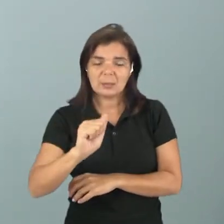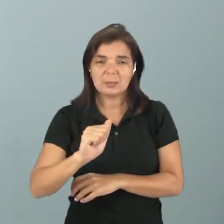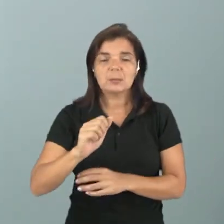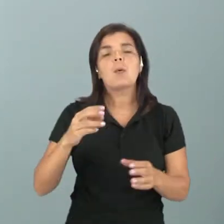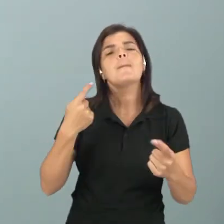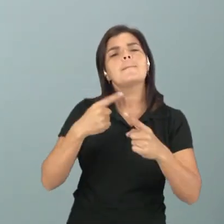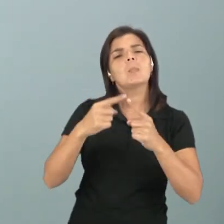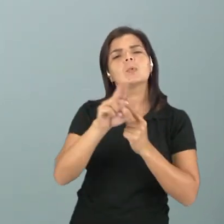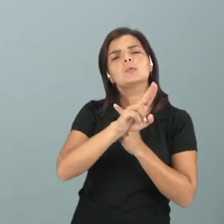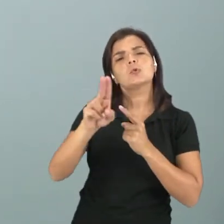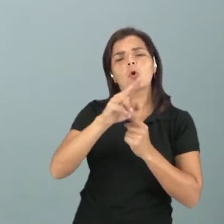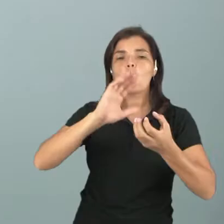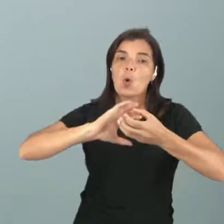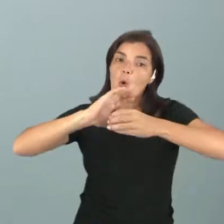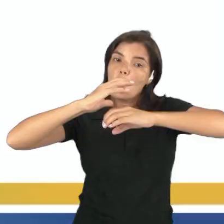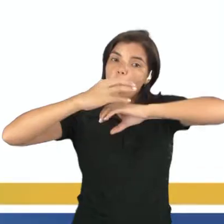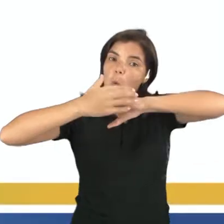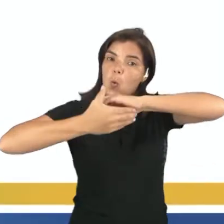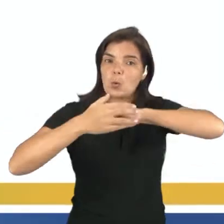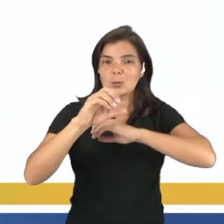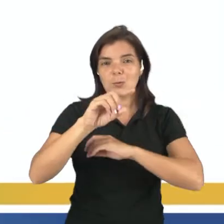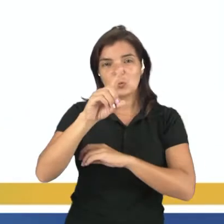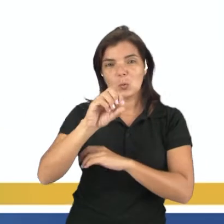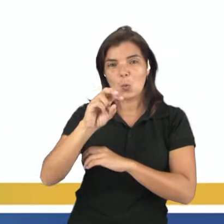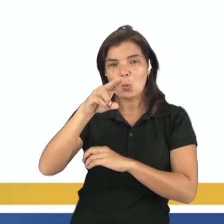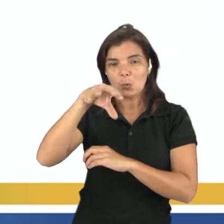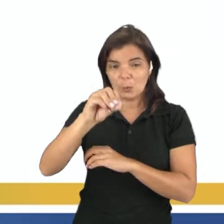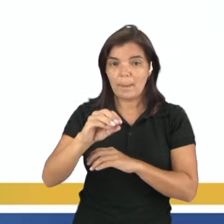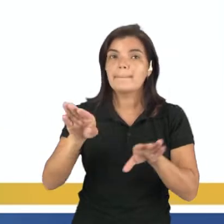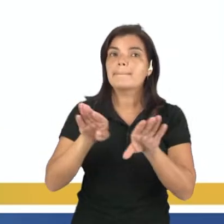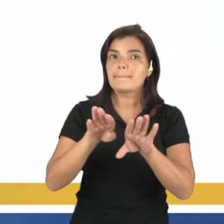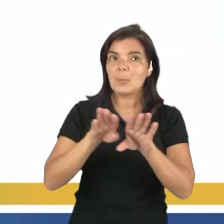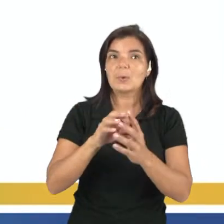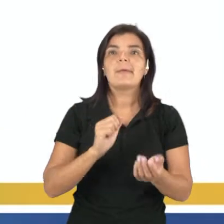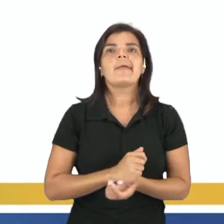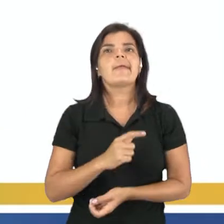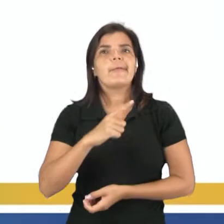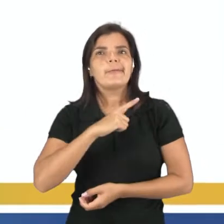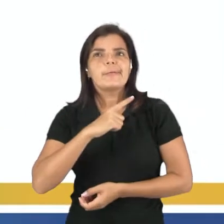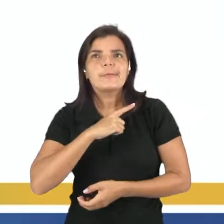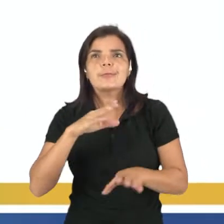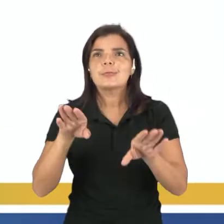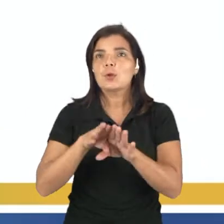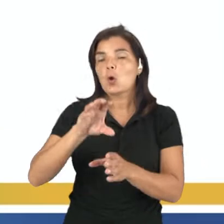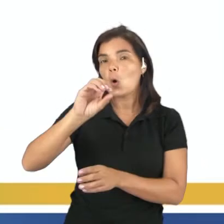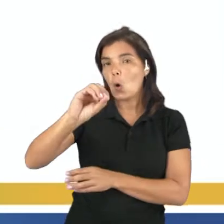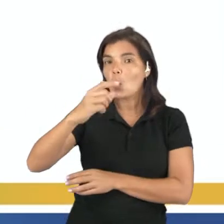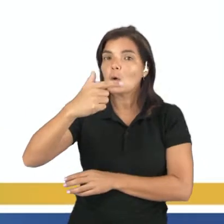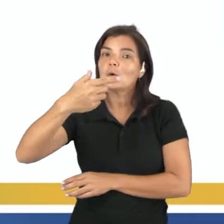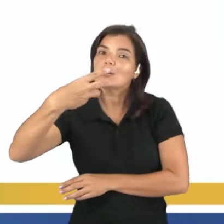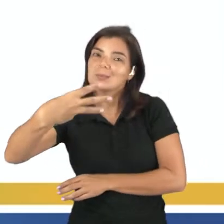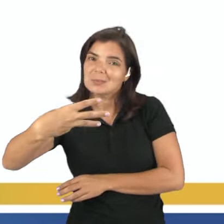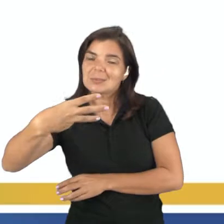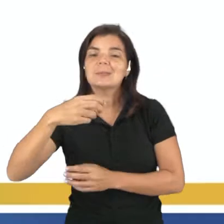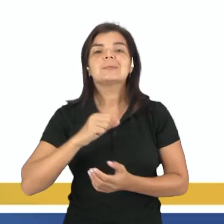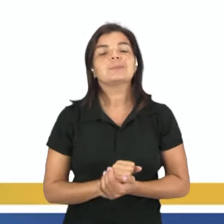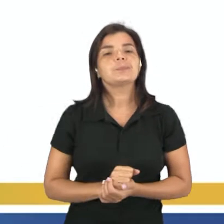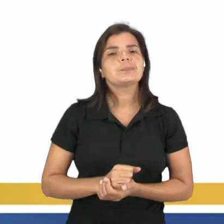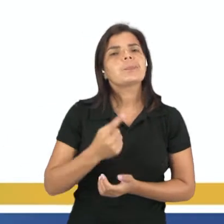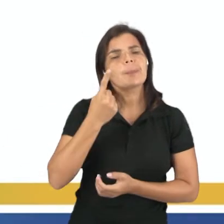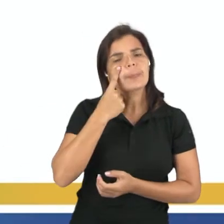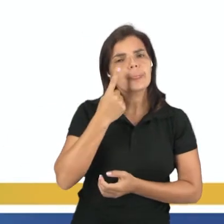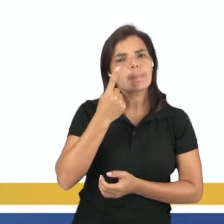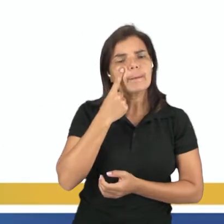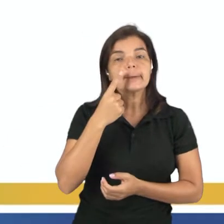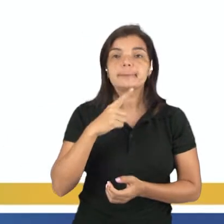esse nome? Porque ela é formada principalmente pelo gás ozônio, que ele tem uma formação molecular de O3, tá? E